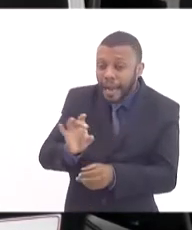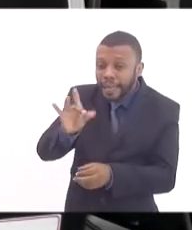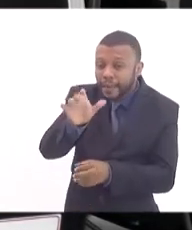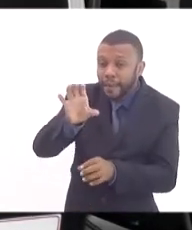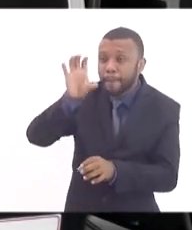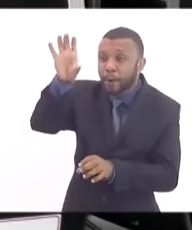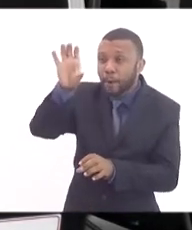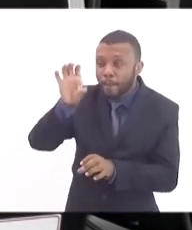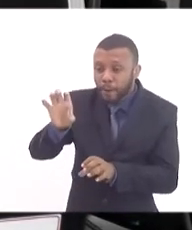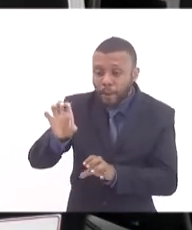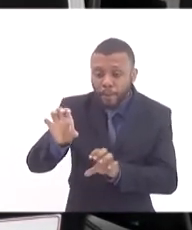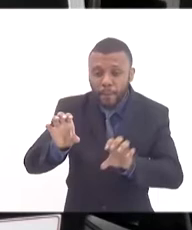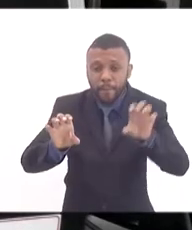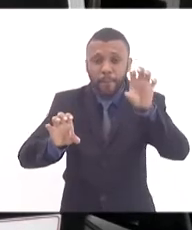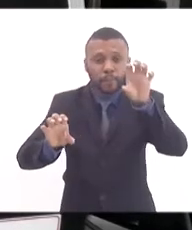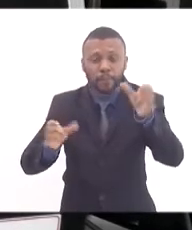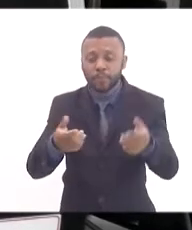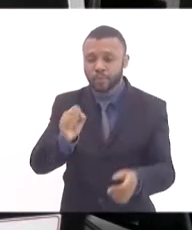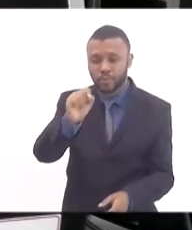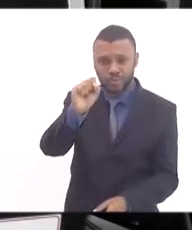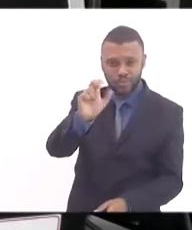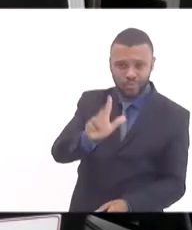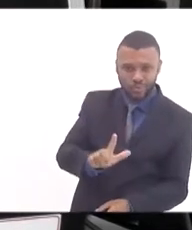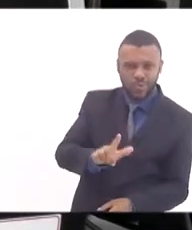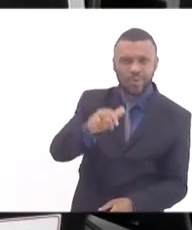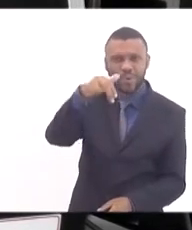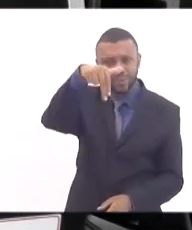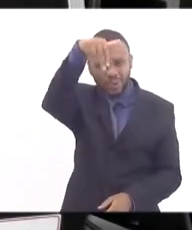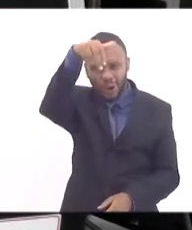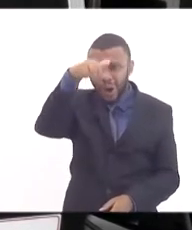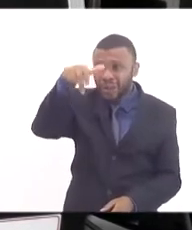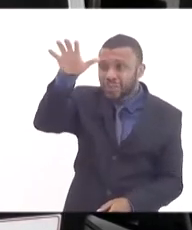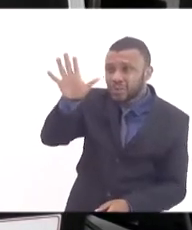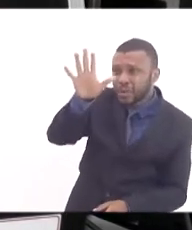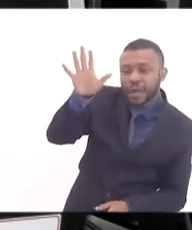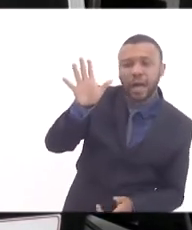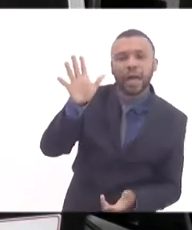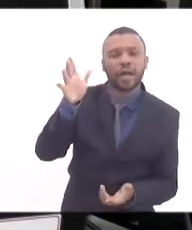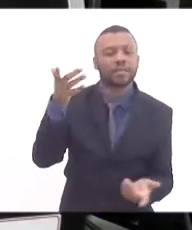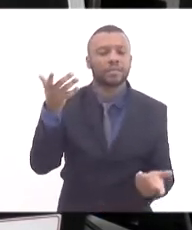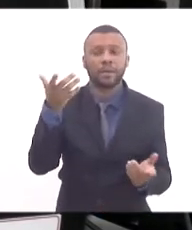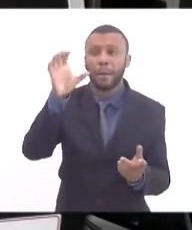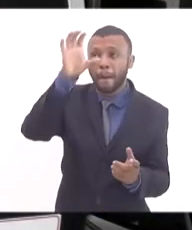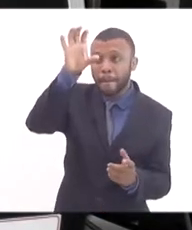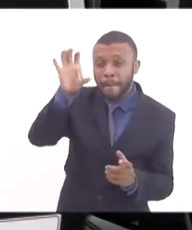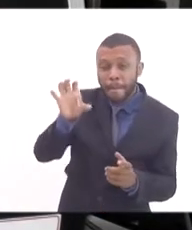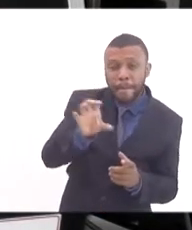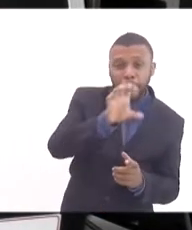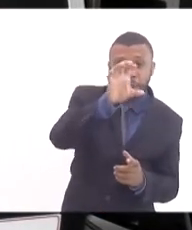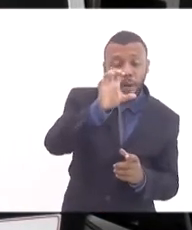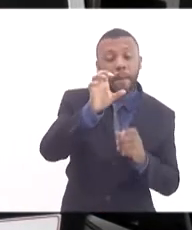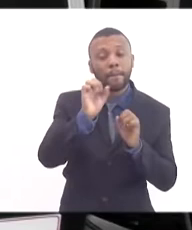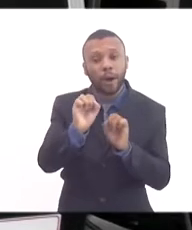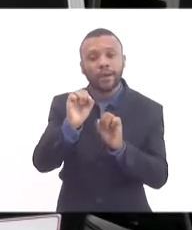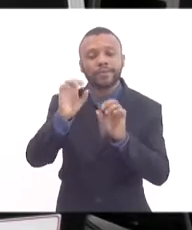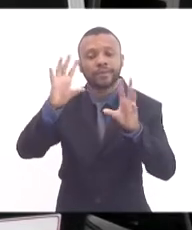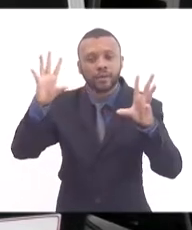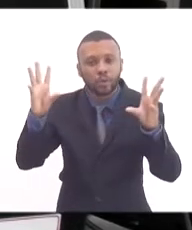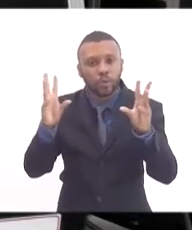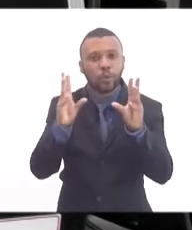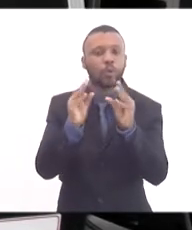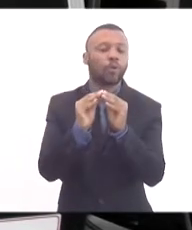um estado possa identificar um benefício instituído a colagem tá